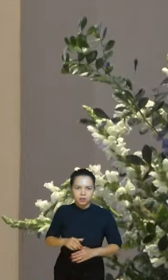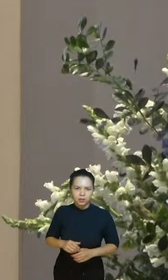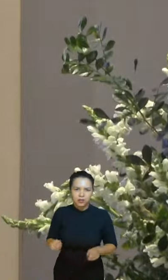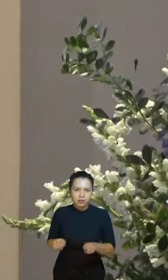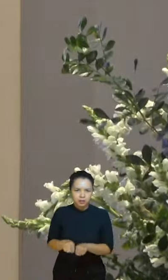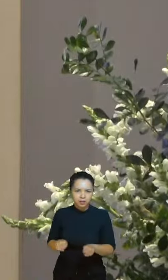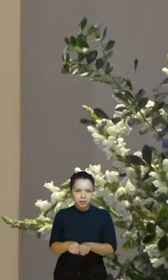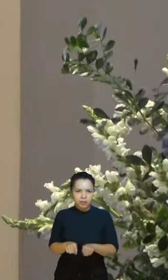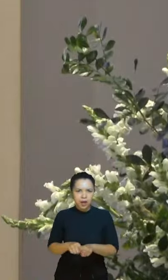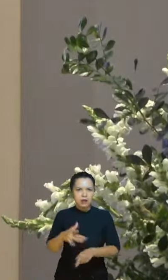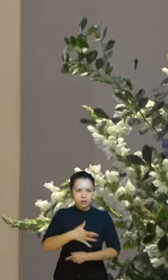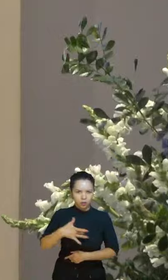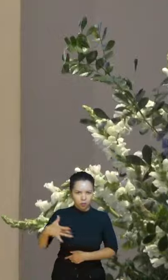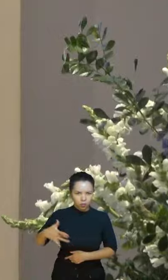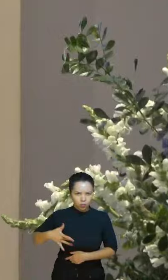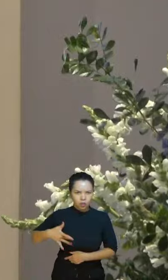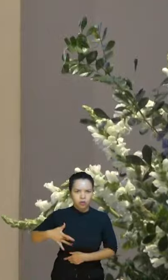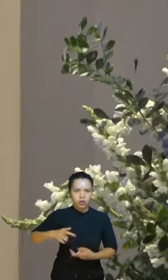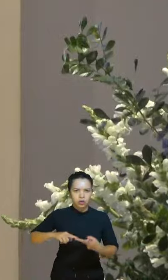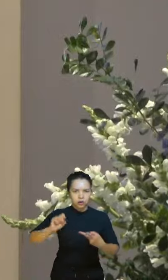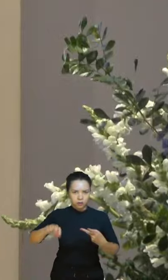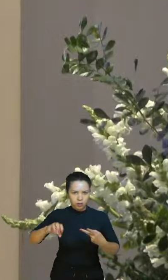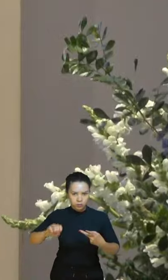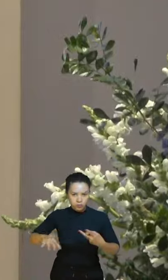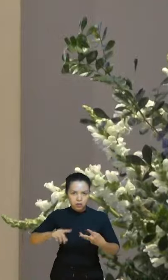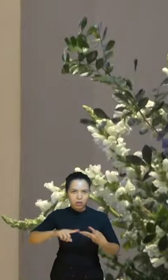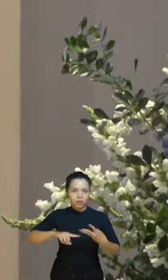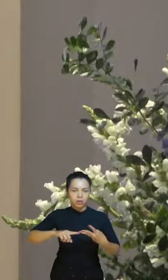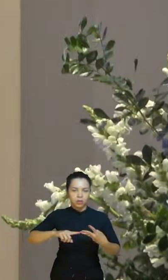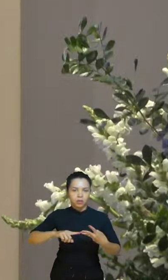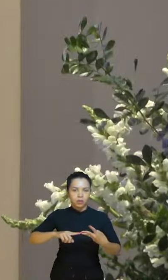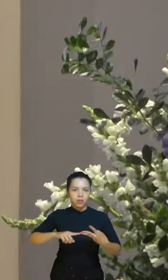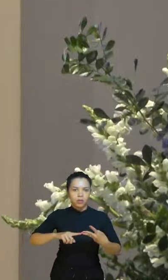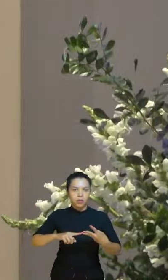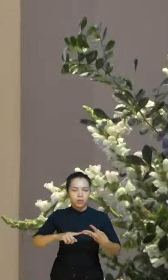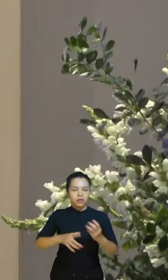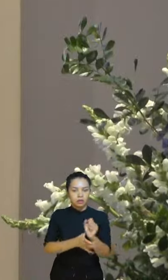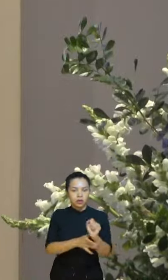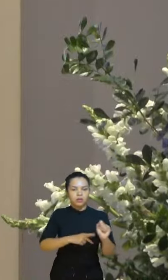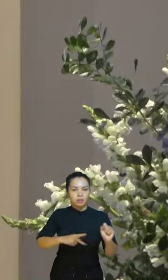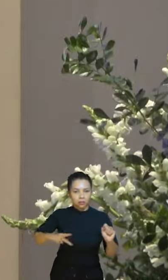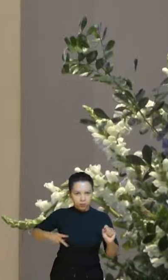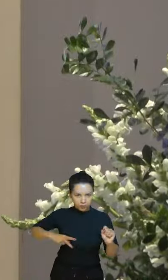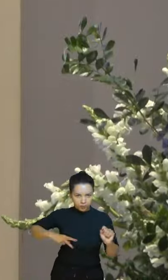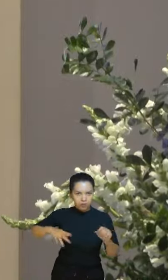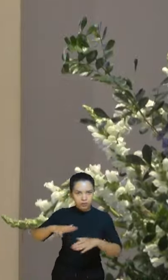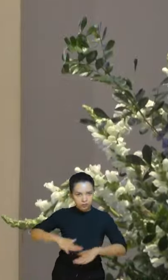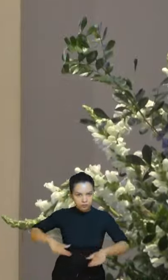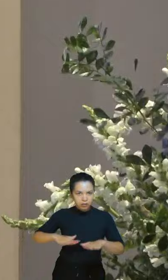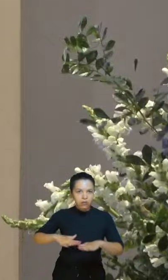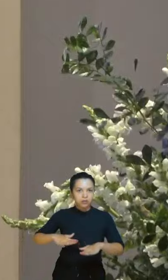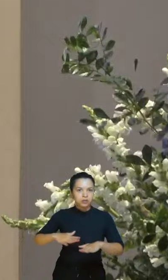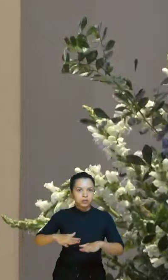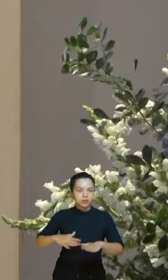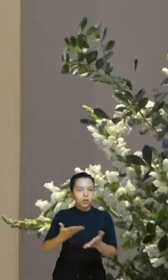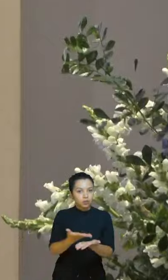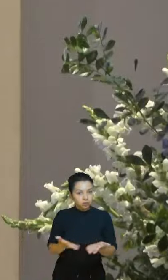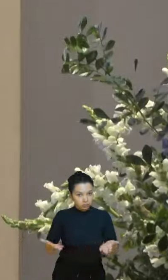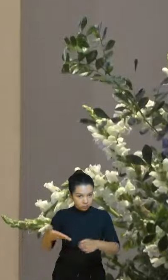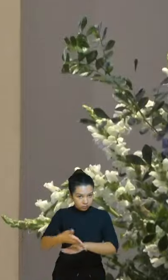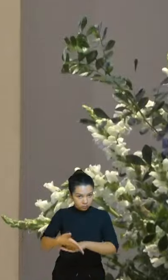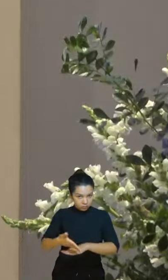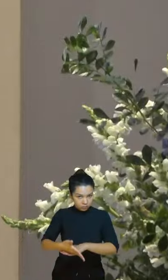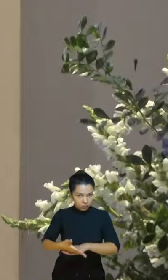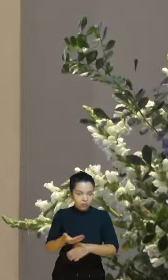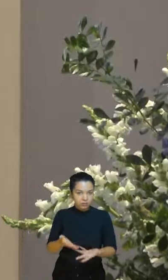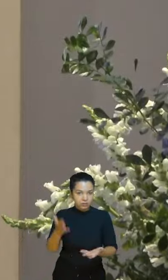a saúde a educação e a segurança pública os colegas e as colegas que aqui estão bem o